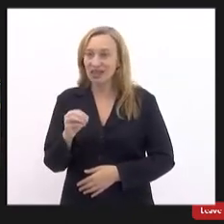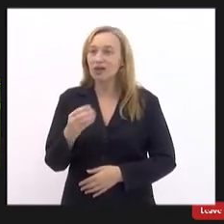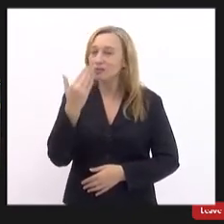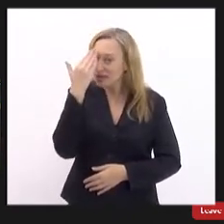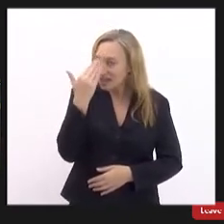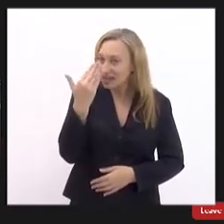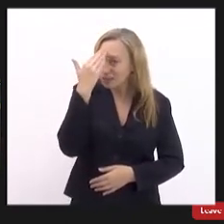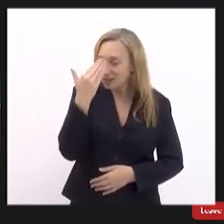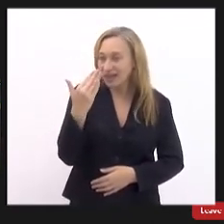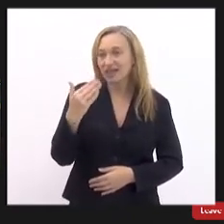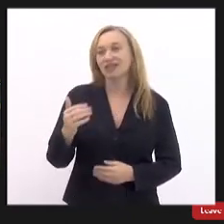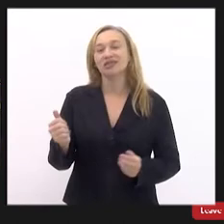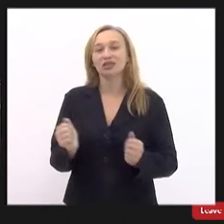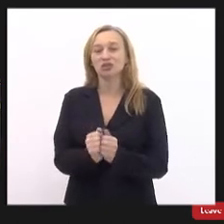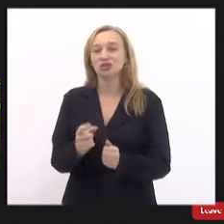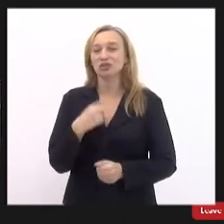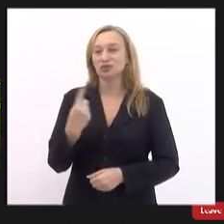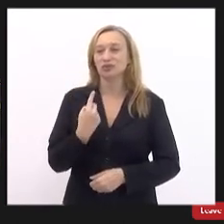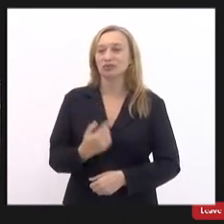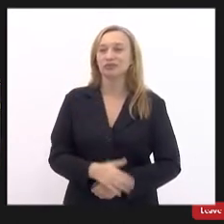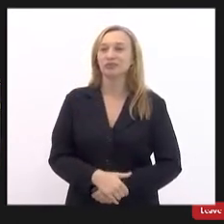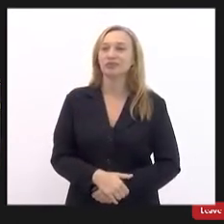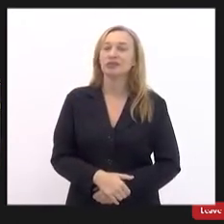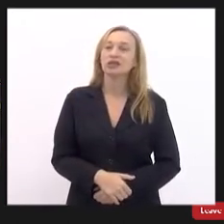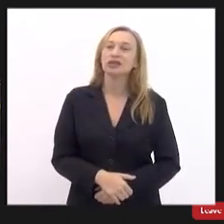por você estar aí conosco.